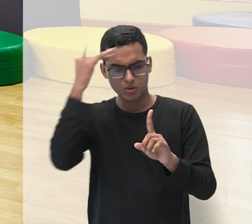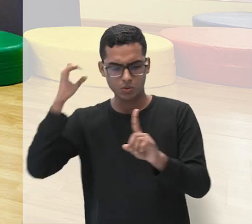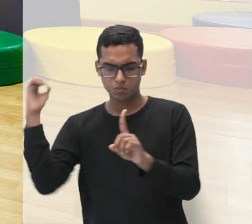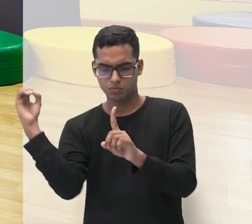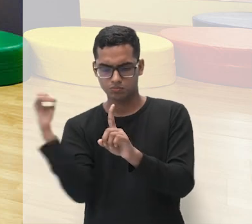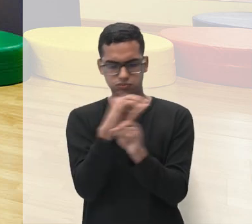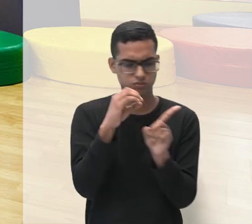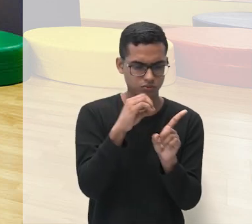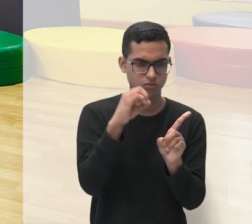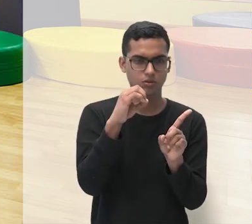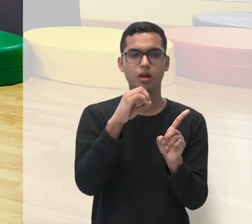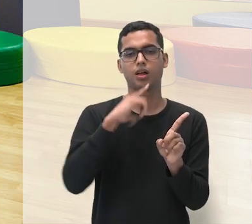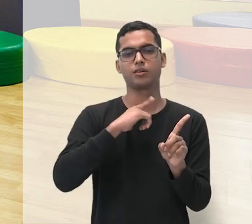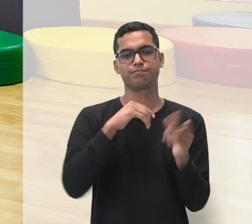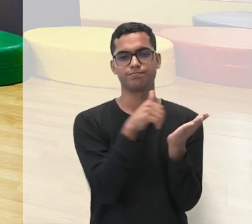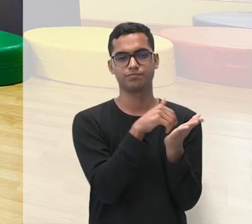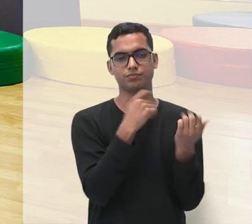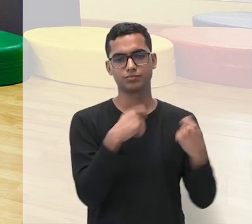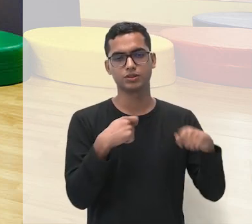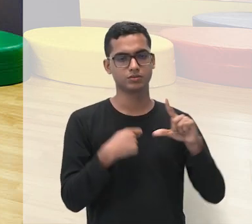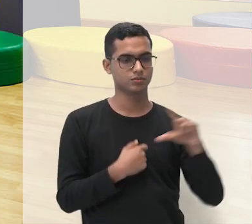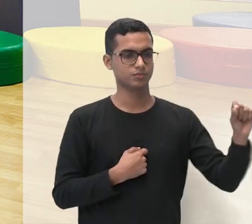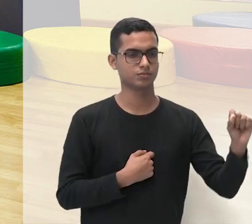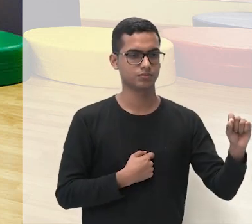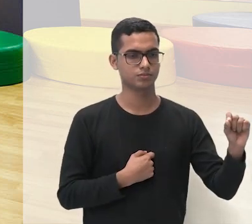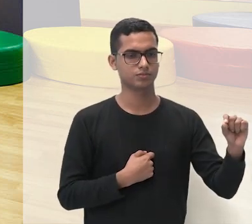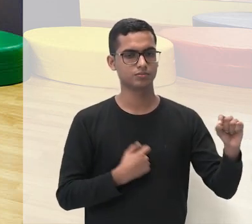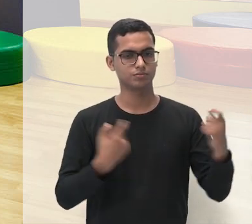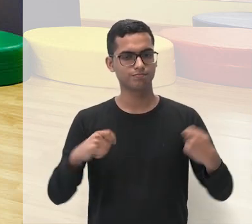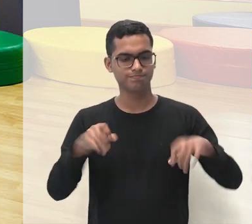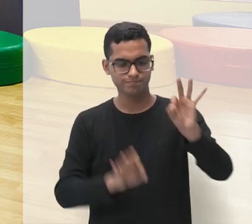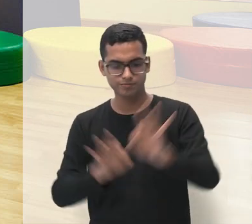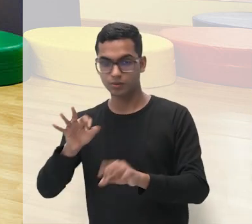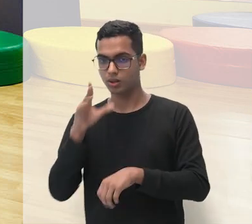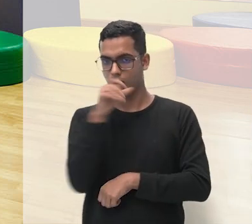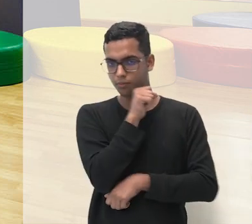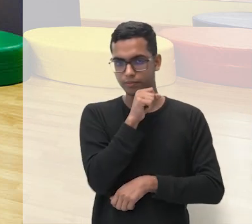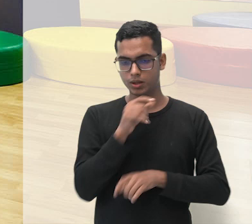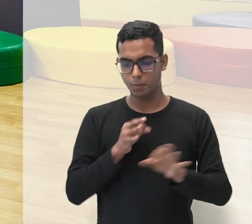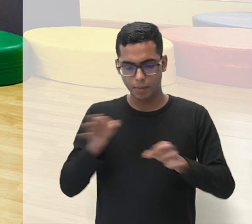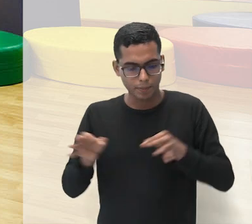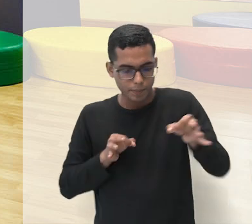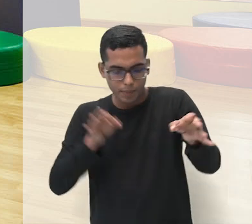vai organizar. O interessante é que todo mundo consiga organizar o mais rápido possível.